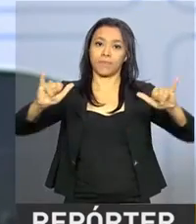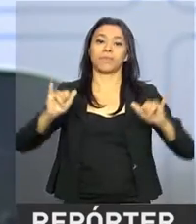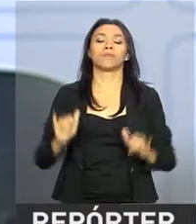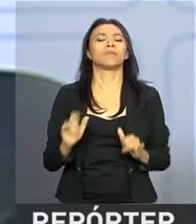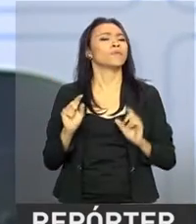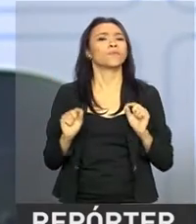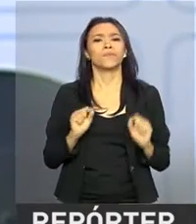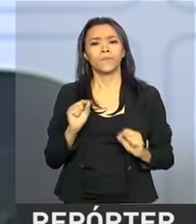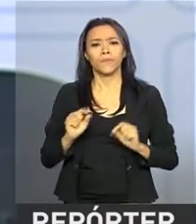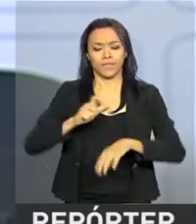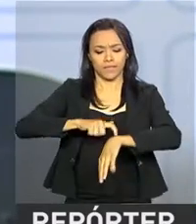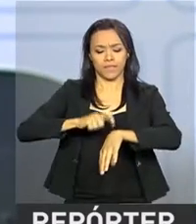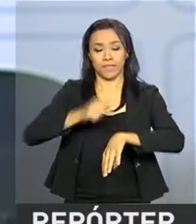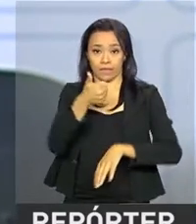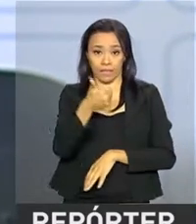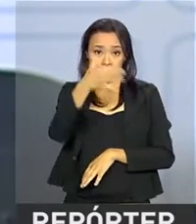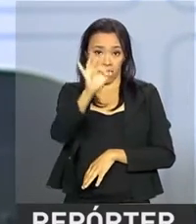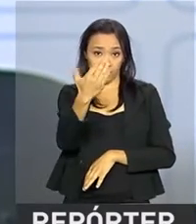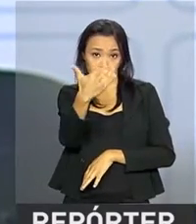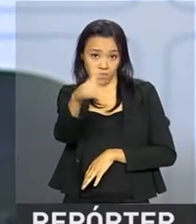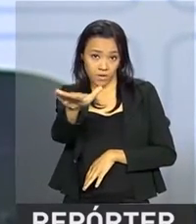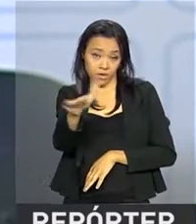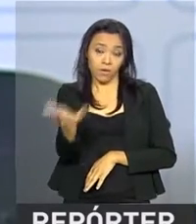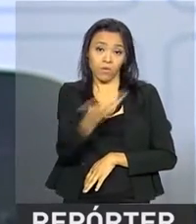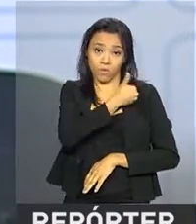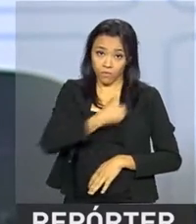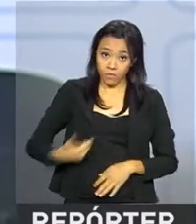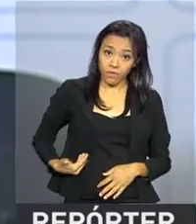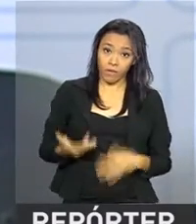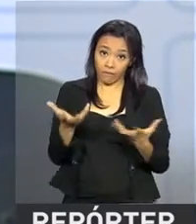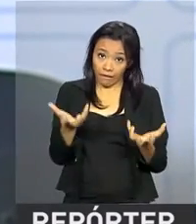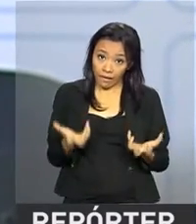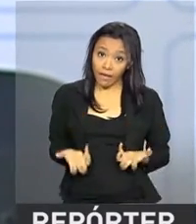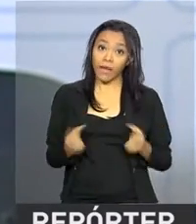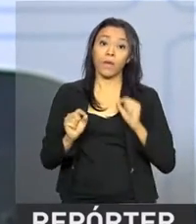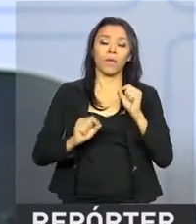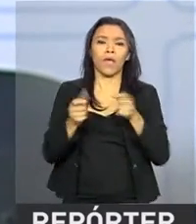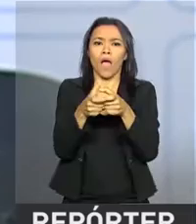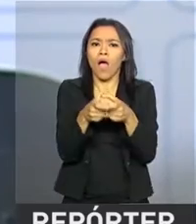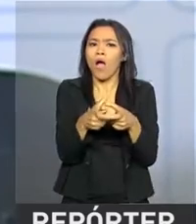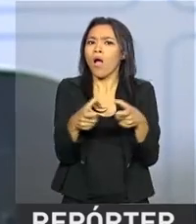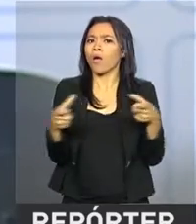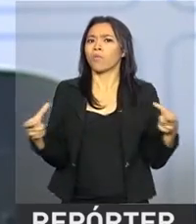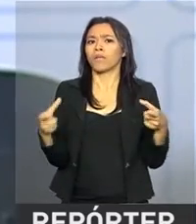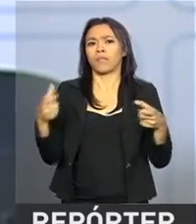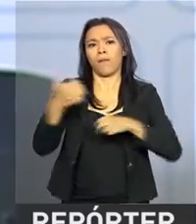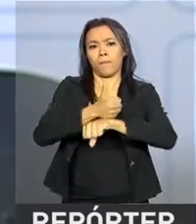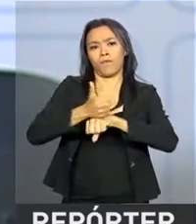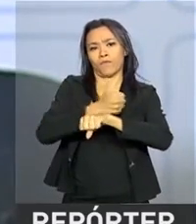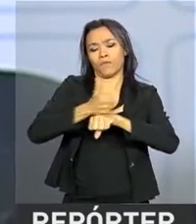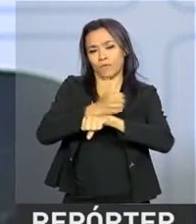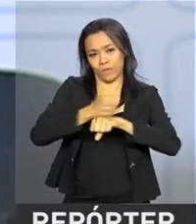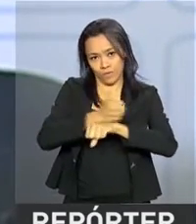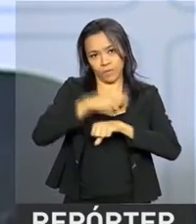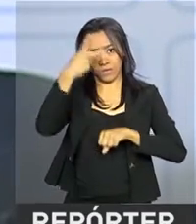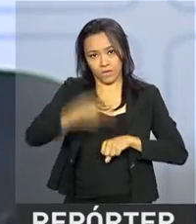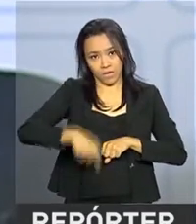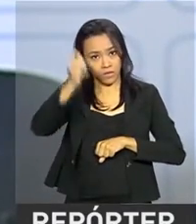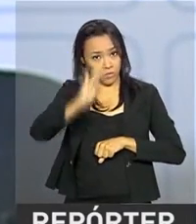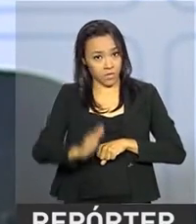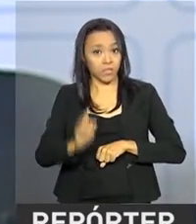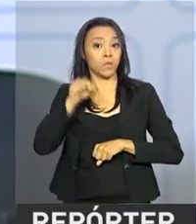às 10 e meia o governo quer ampliar a participação de brasileiros no programa mais